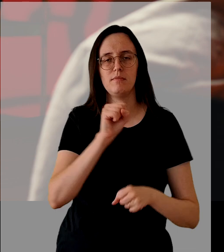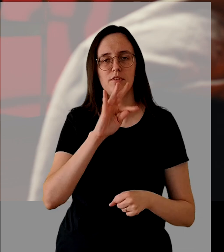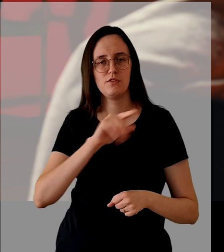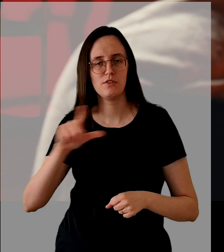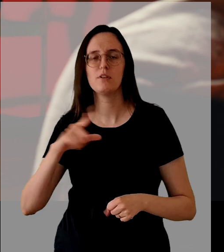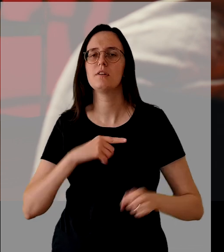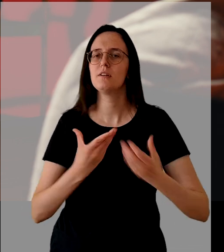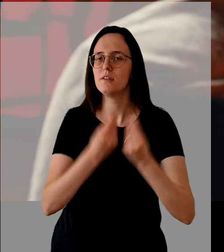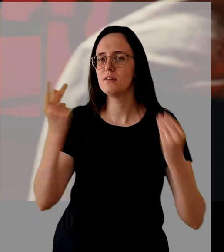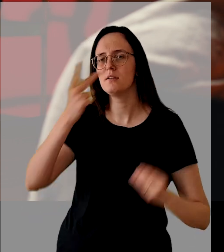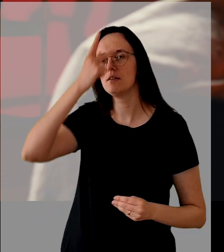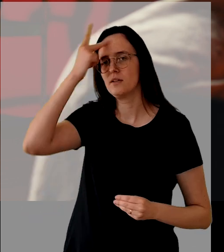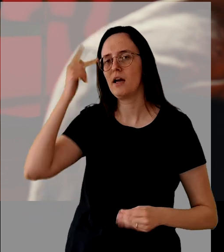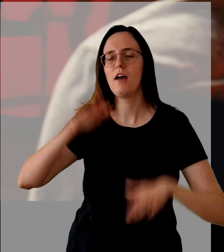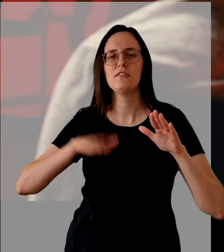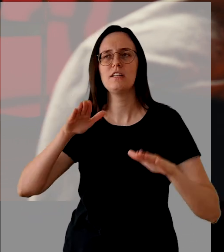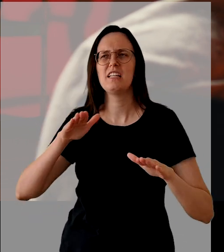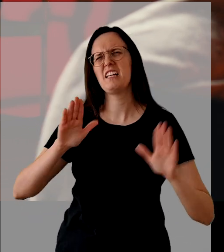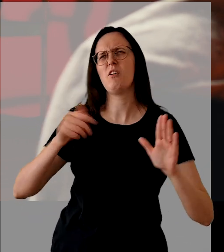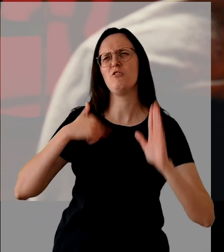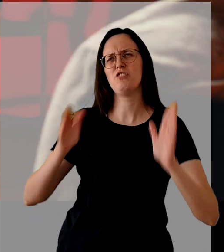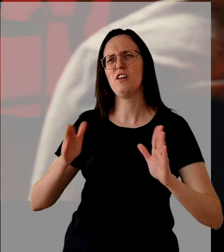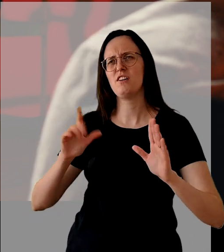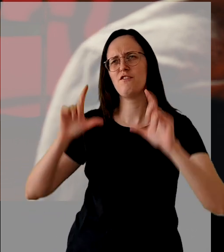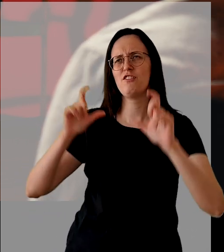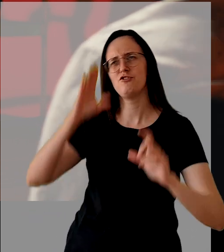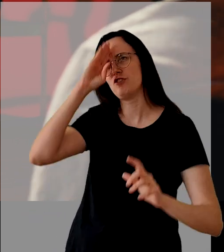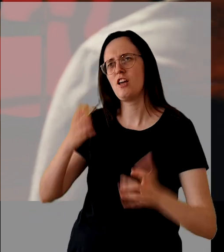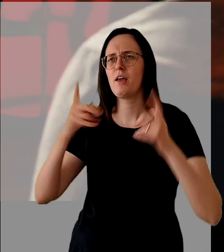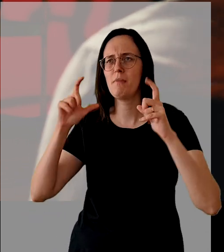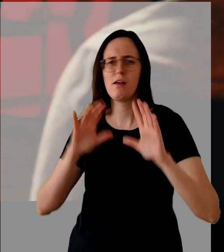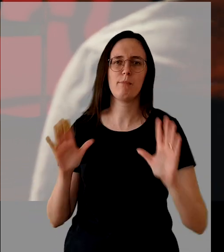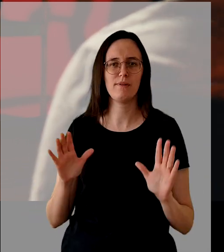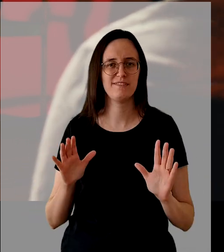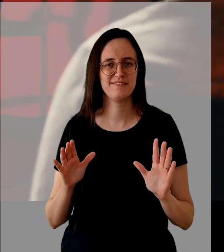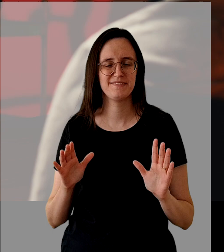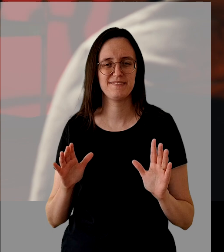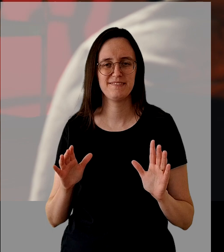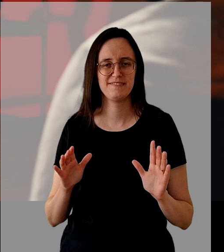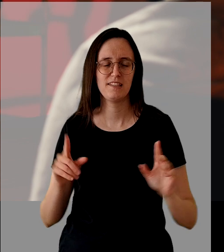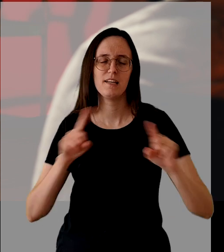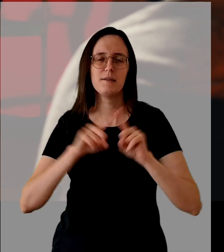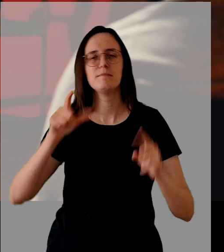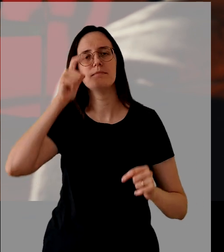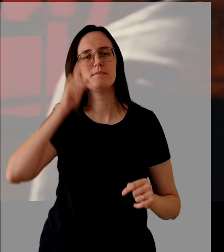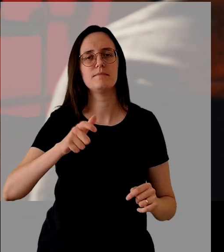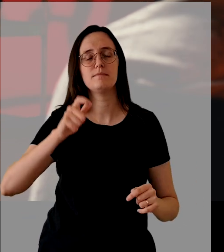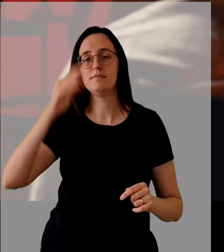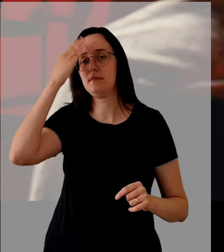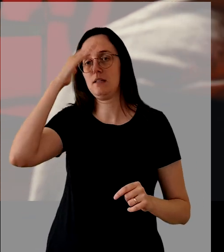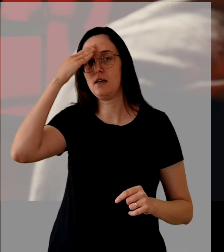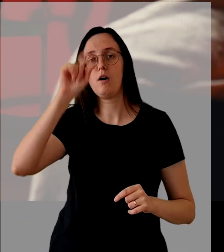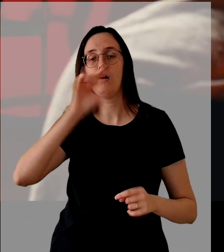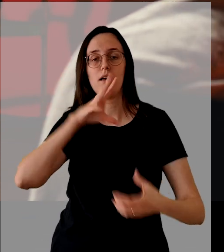E tem muita gente que às vezes já quer, não, eu já tenho câmera, tal, já quero fotografar, papapá. Mas é interessante entender que dentro